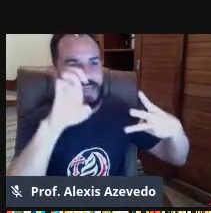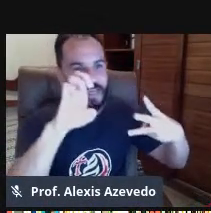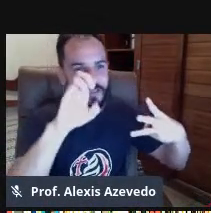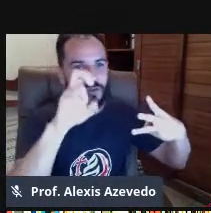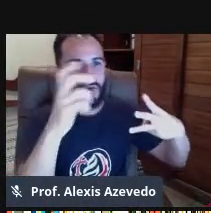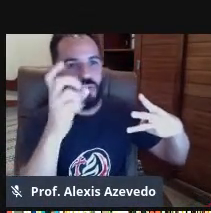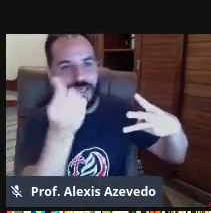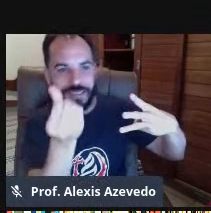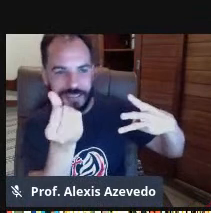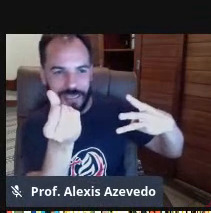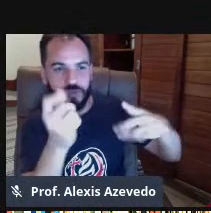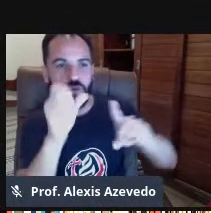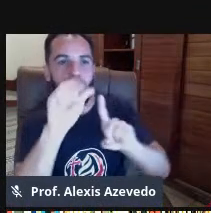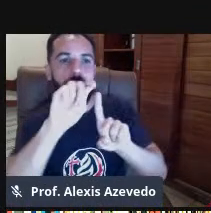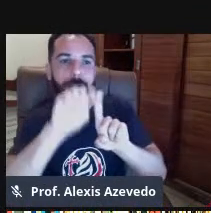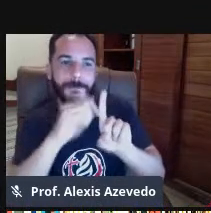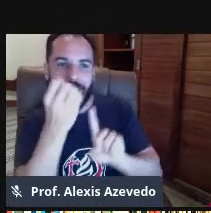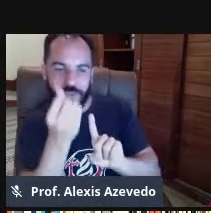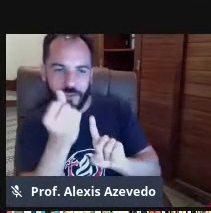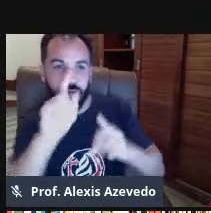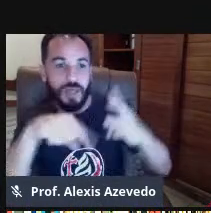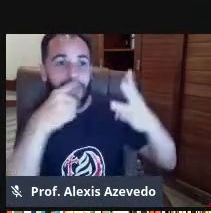E, finalmente, nós temos o